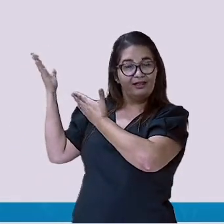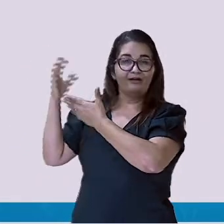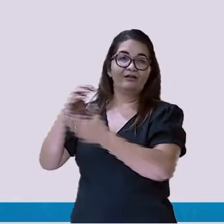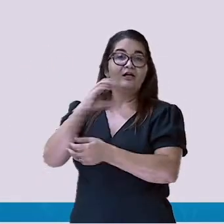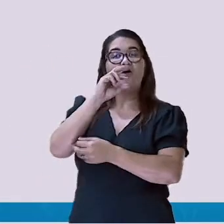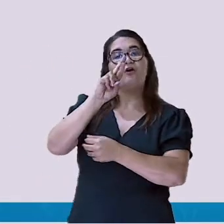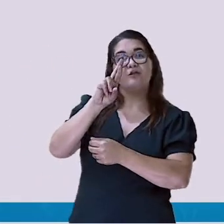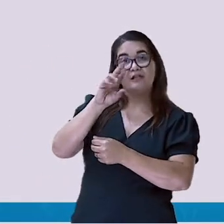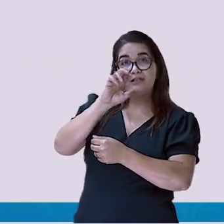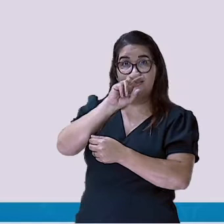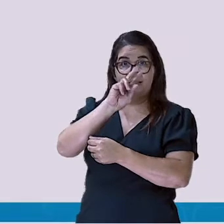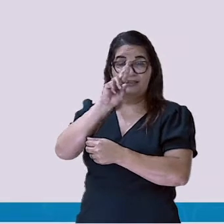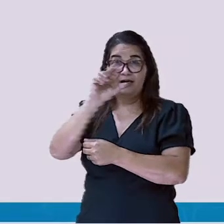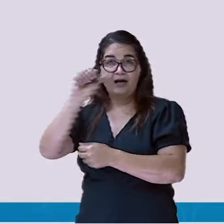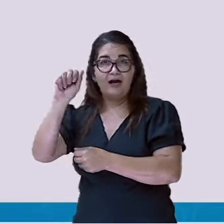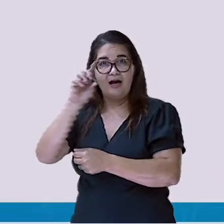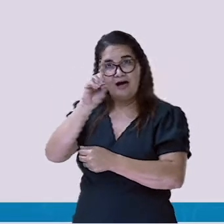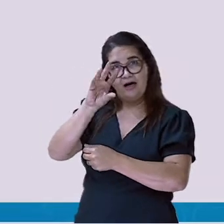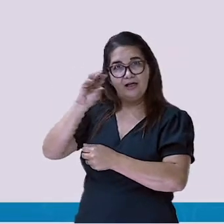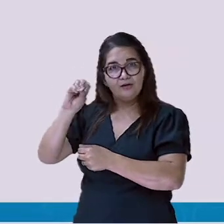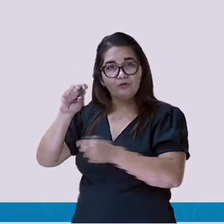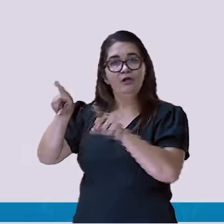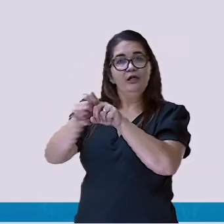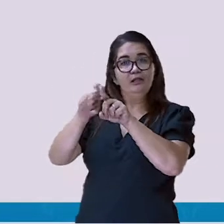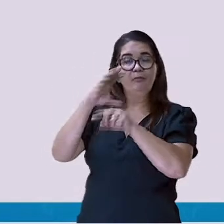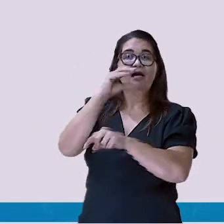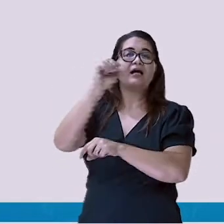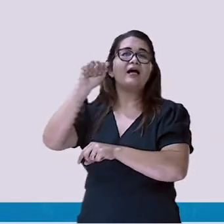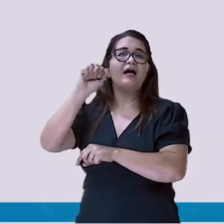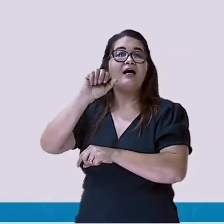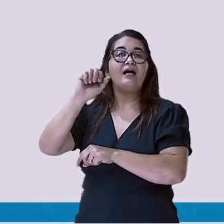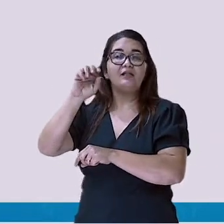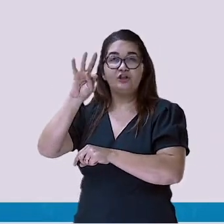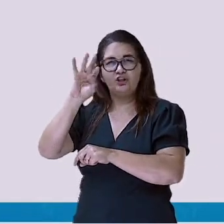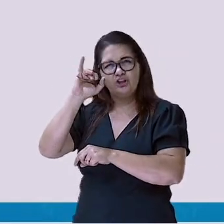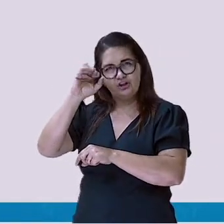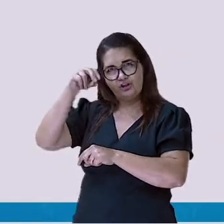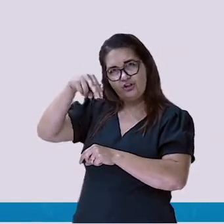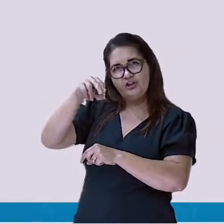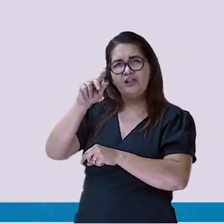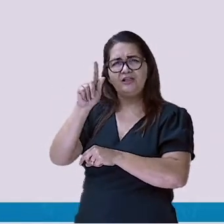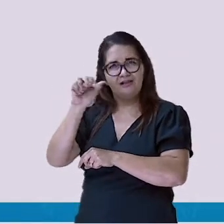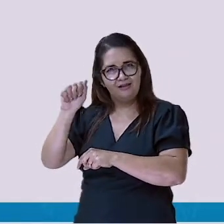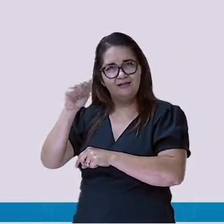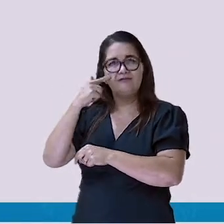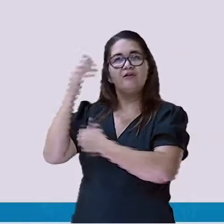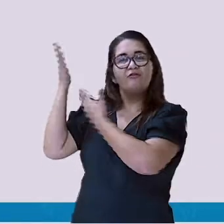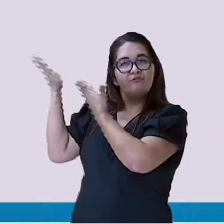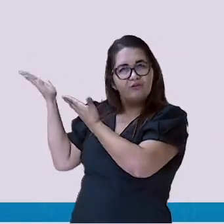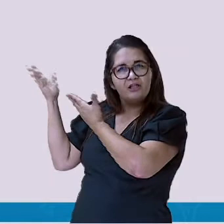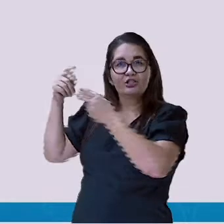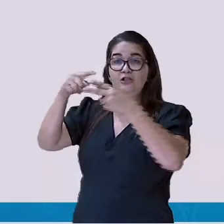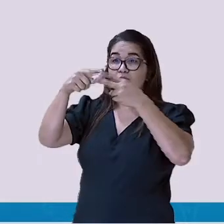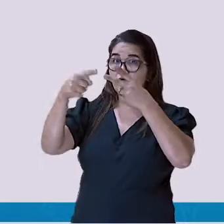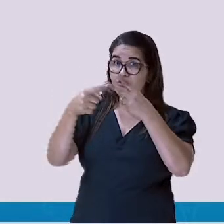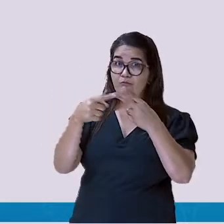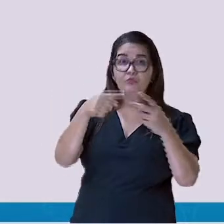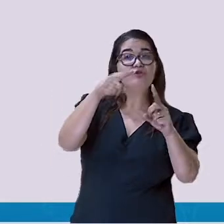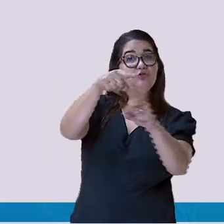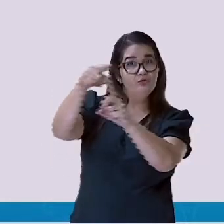e caatinga. E a gente tem as formações complexas, né? Florestais, arbustivas